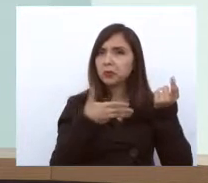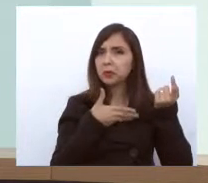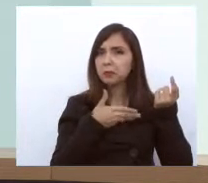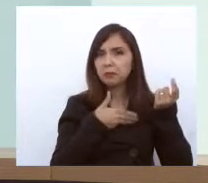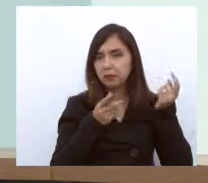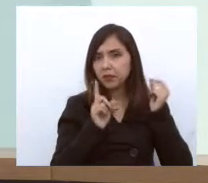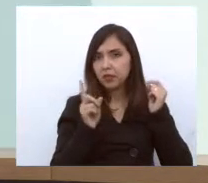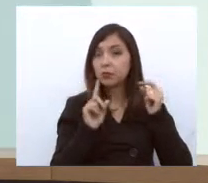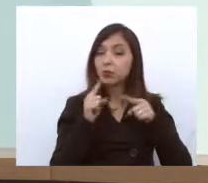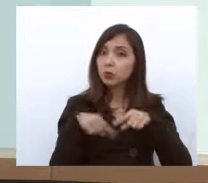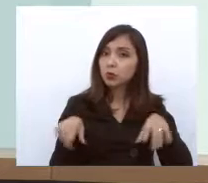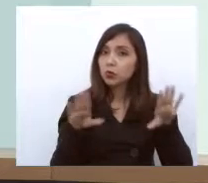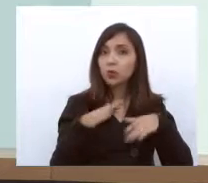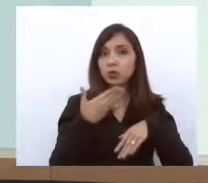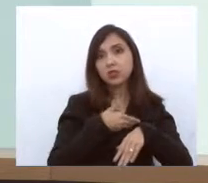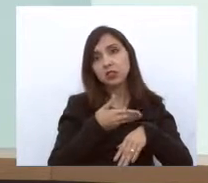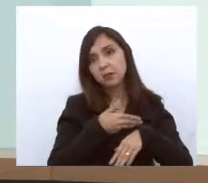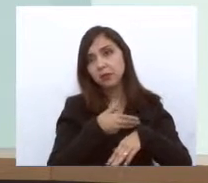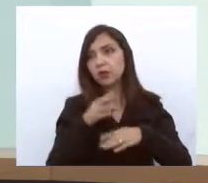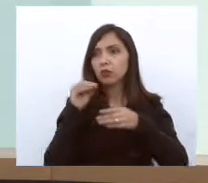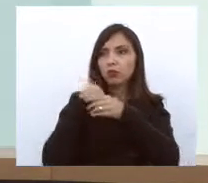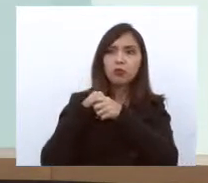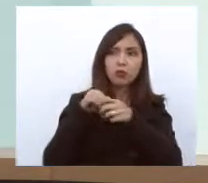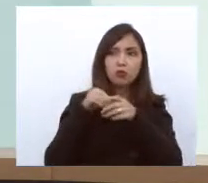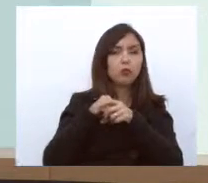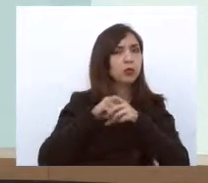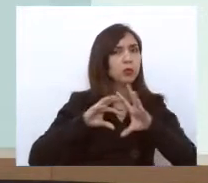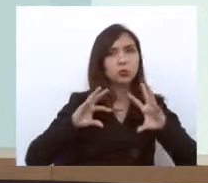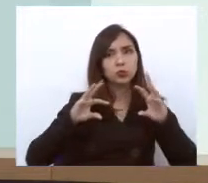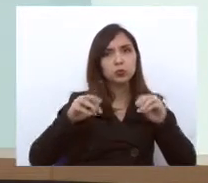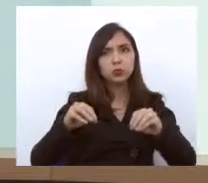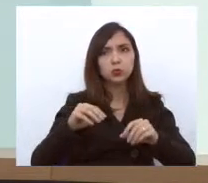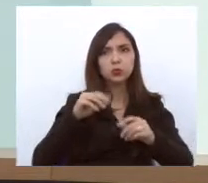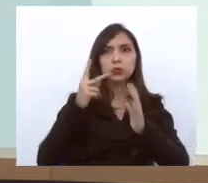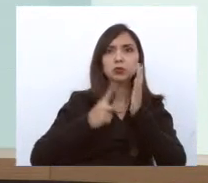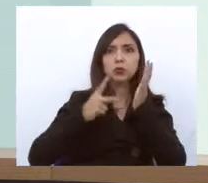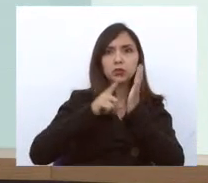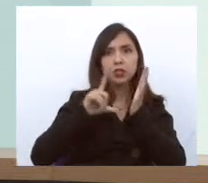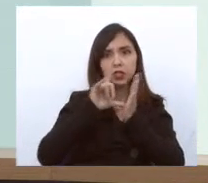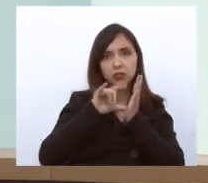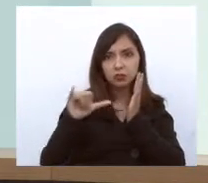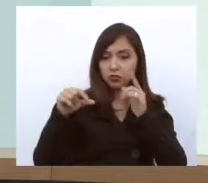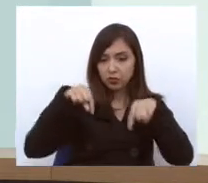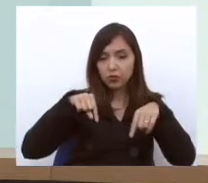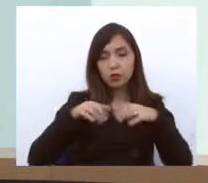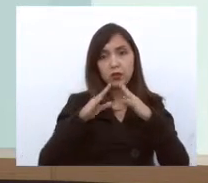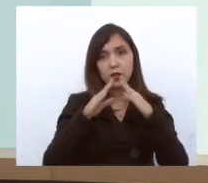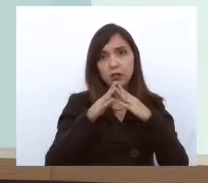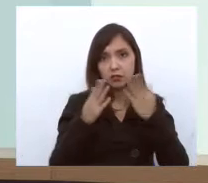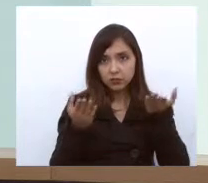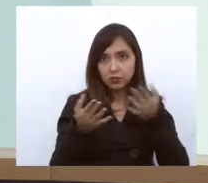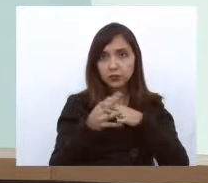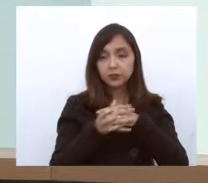né, porque somos todos colegas e eu votei favoravelmente todos os projetos de lei que nós tivemos nessa casa hoje dos colegas aqui. Agora, a